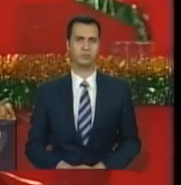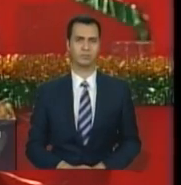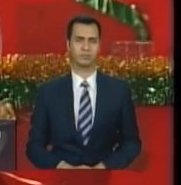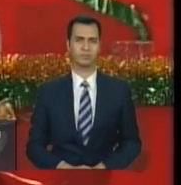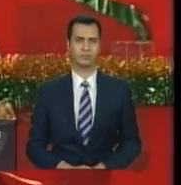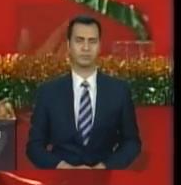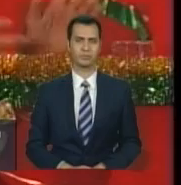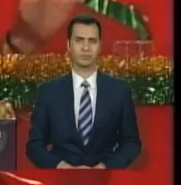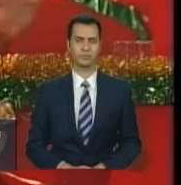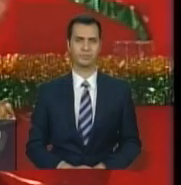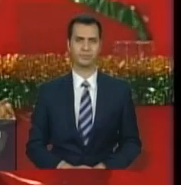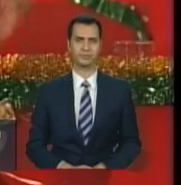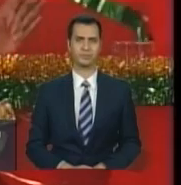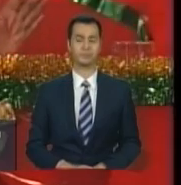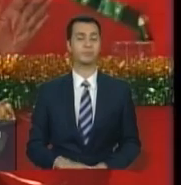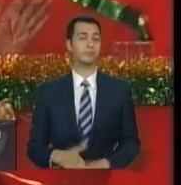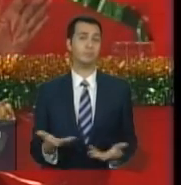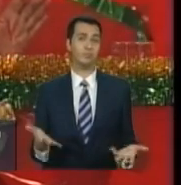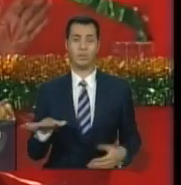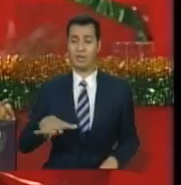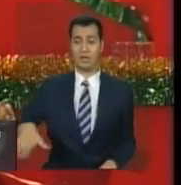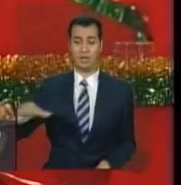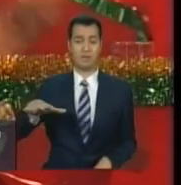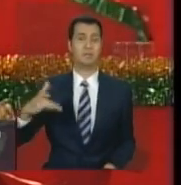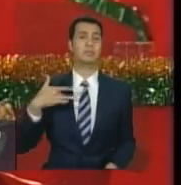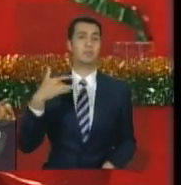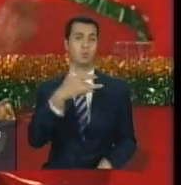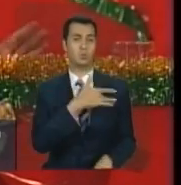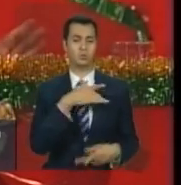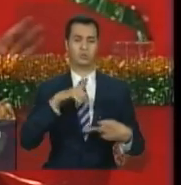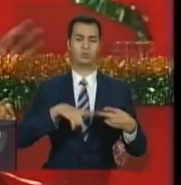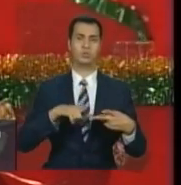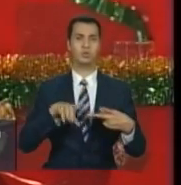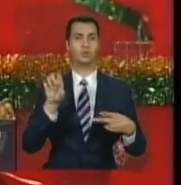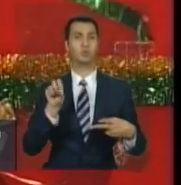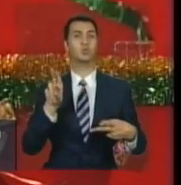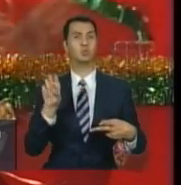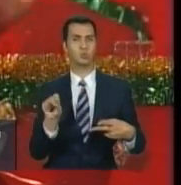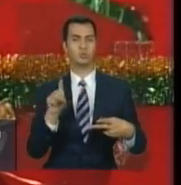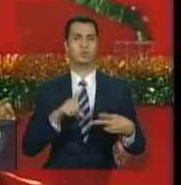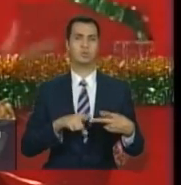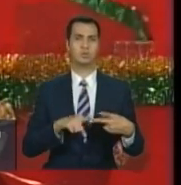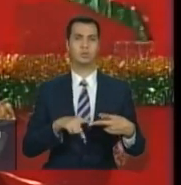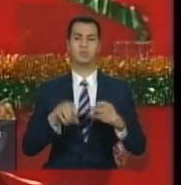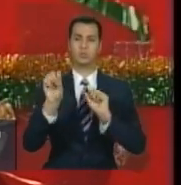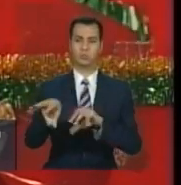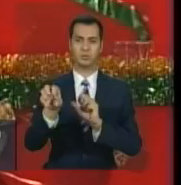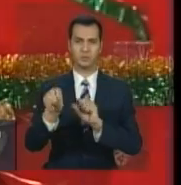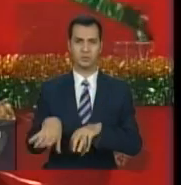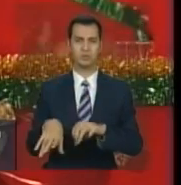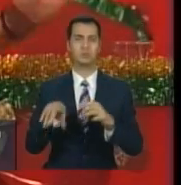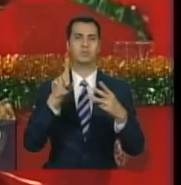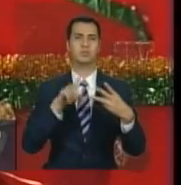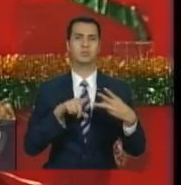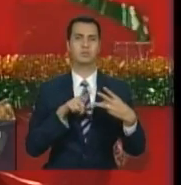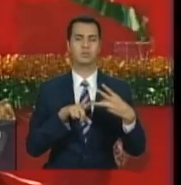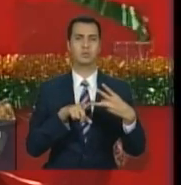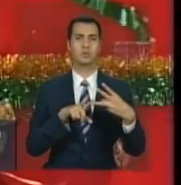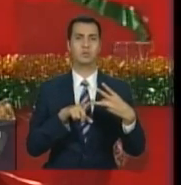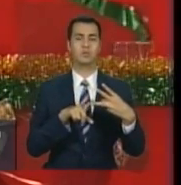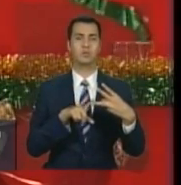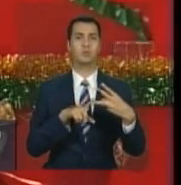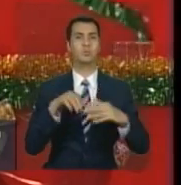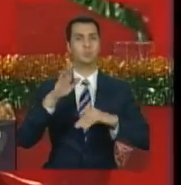vale da saúde, da rede SUS, da educação, da